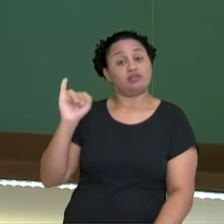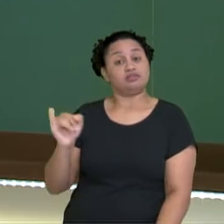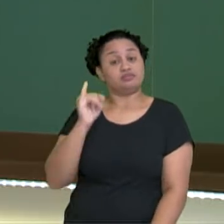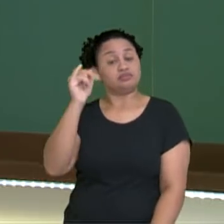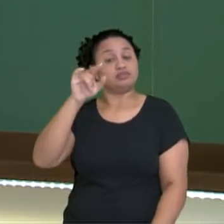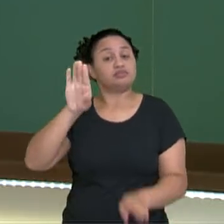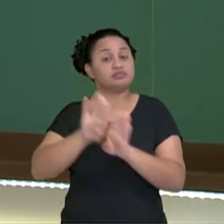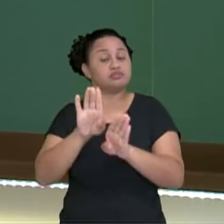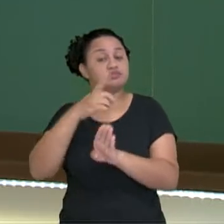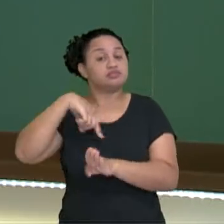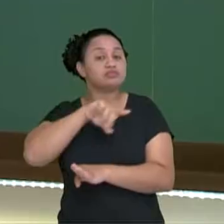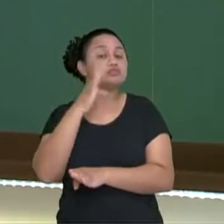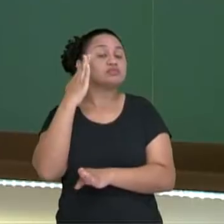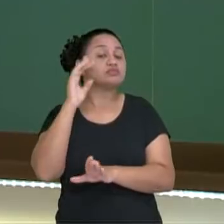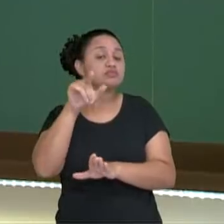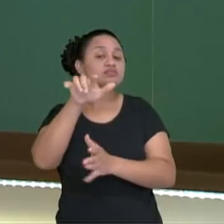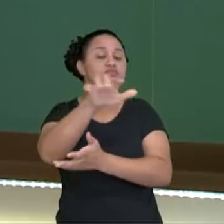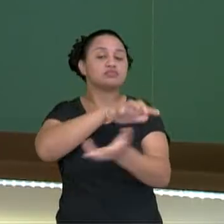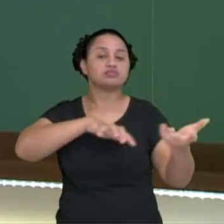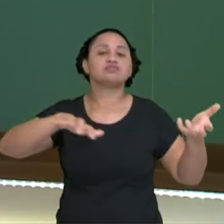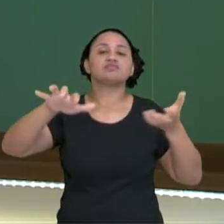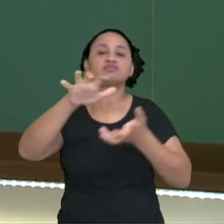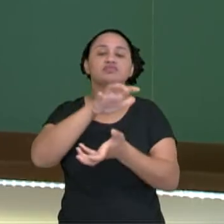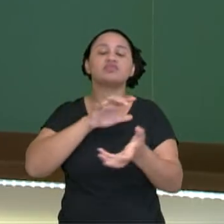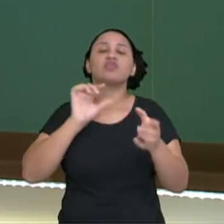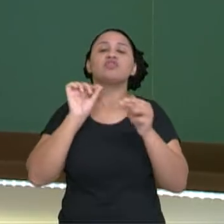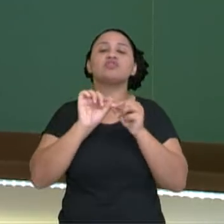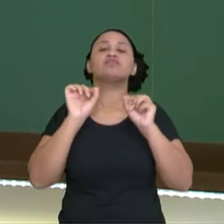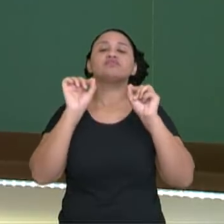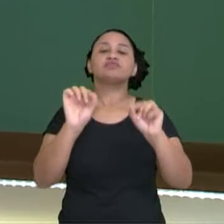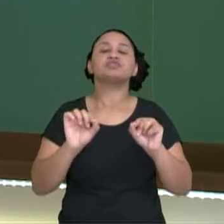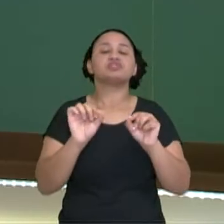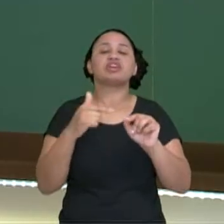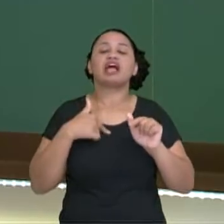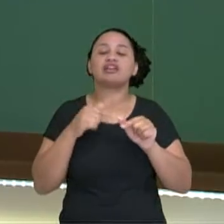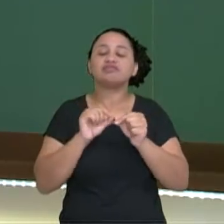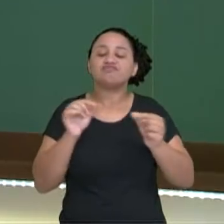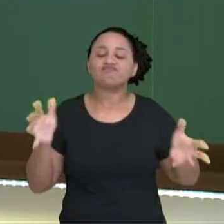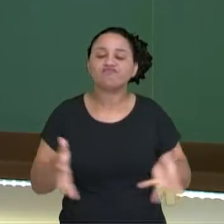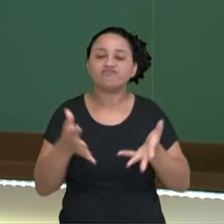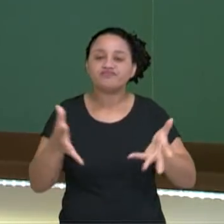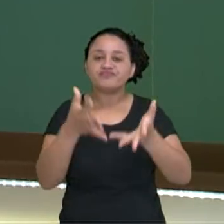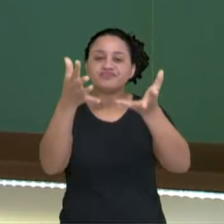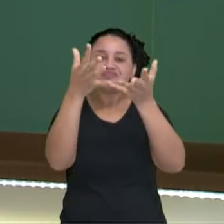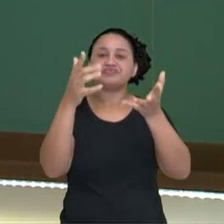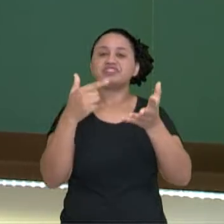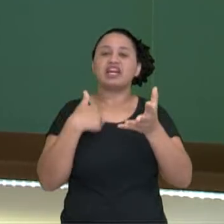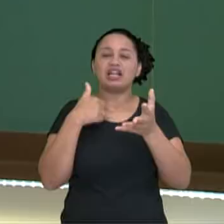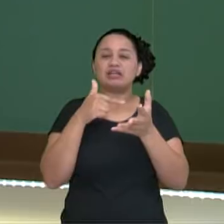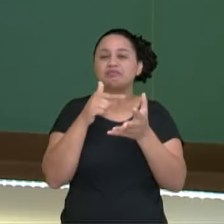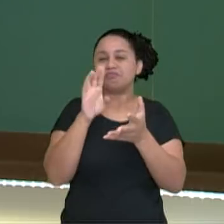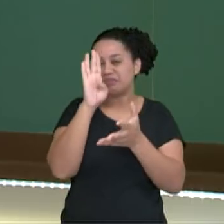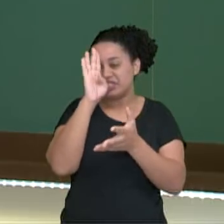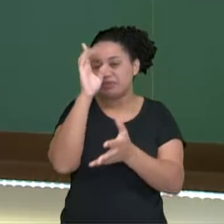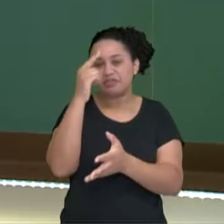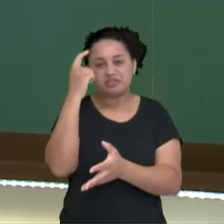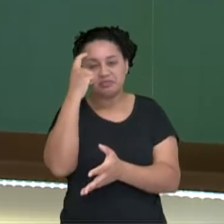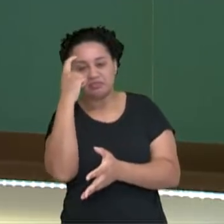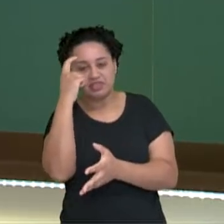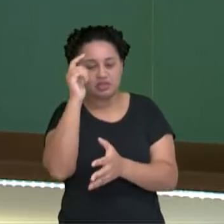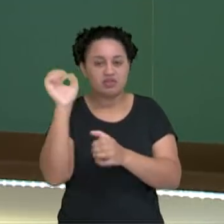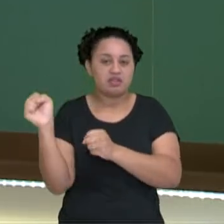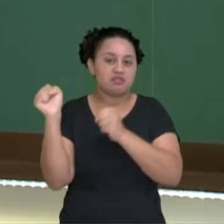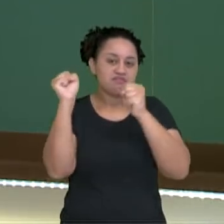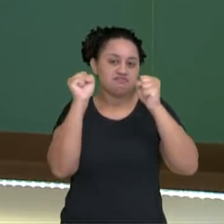em mente que a Revolução Gloriosa é ela que vai, tipo, impulsionar, né? Principalmente a gente pensando nesse poder